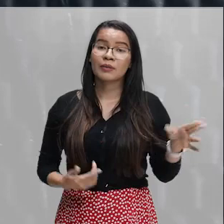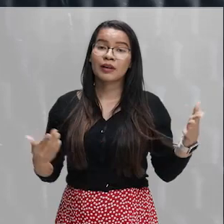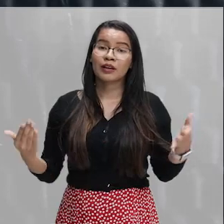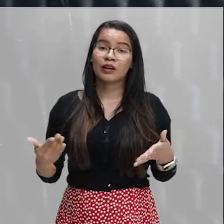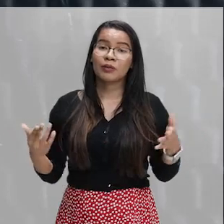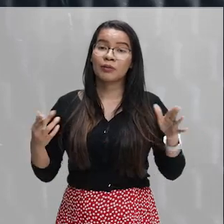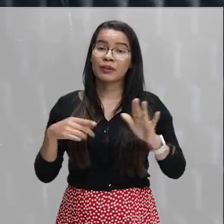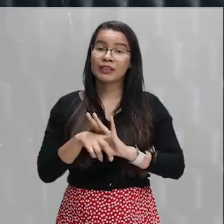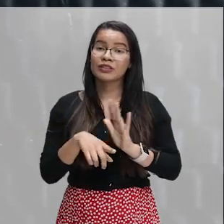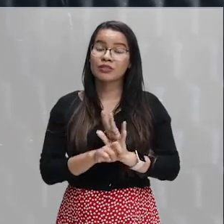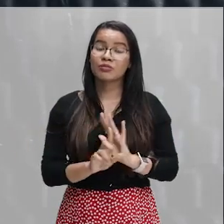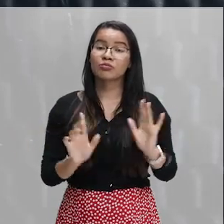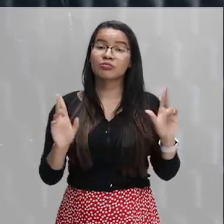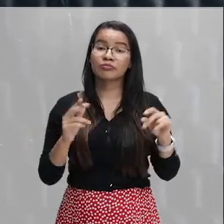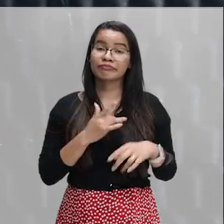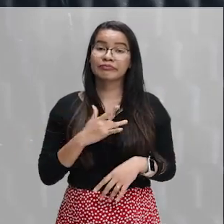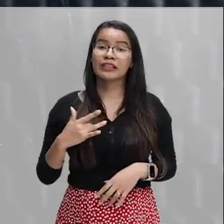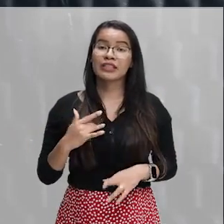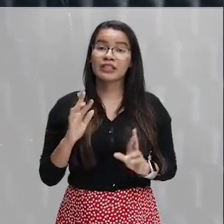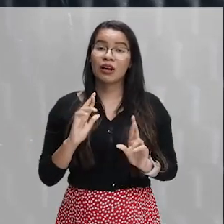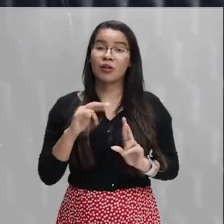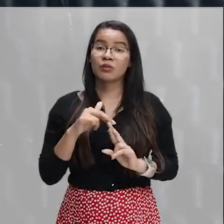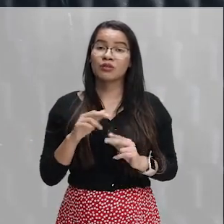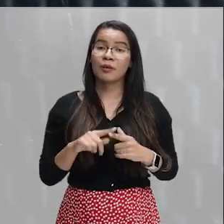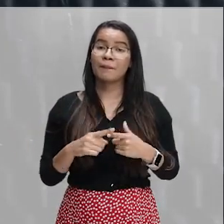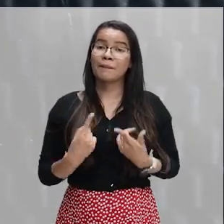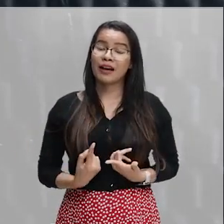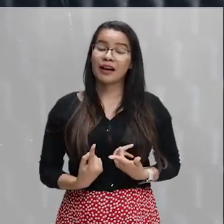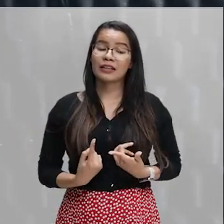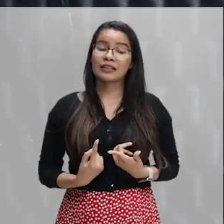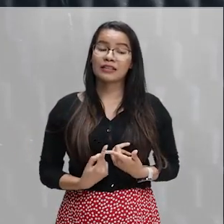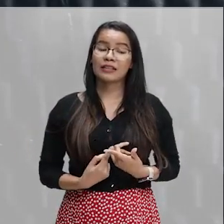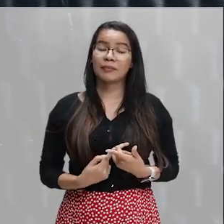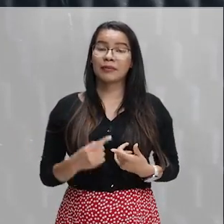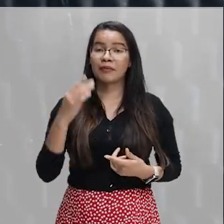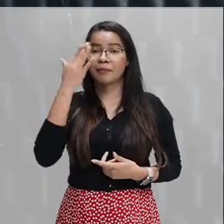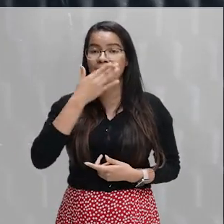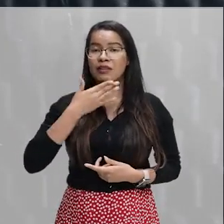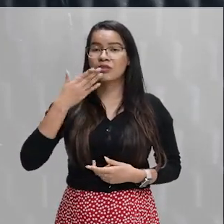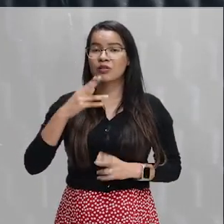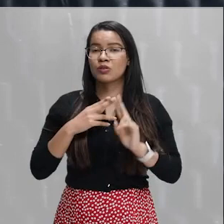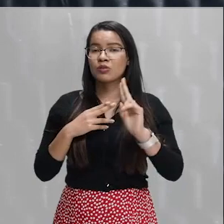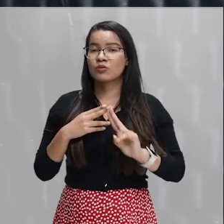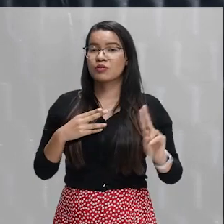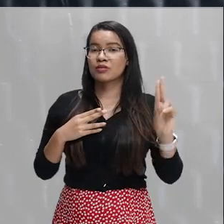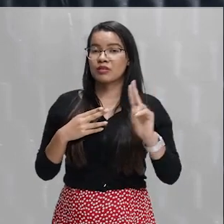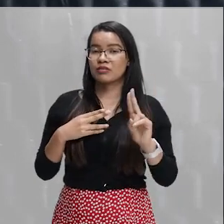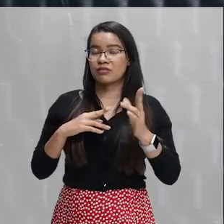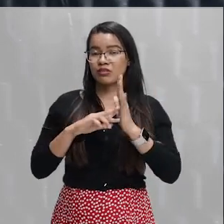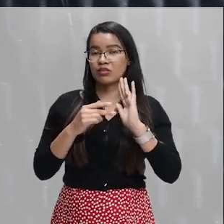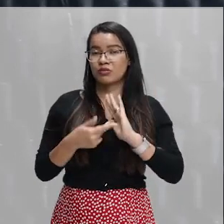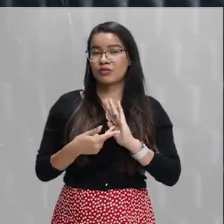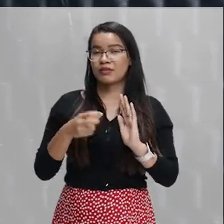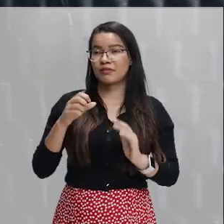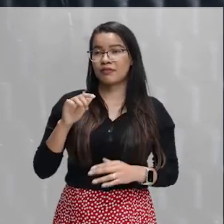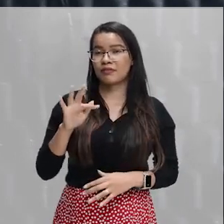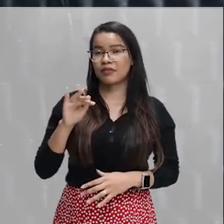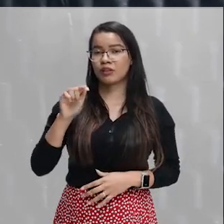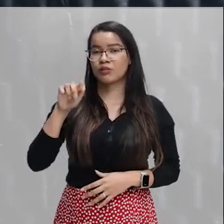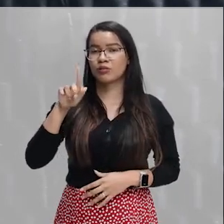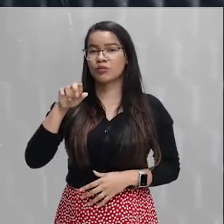uma questão de saúde. Mas aqui a palavra máscara está sendo usada na linguagem figurada, né? Quem